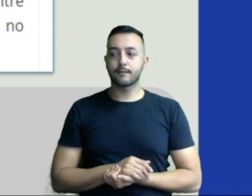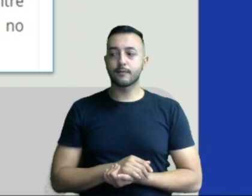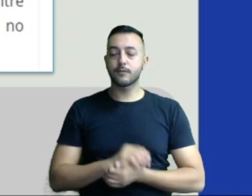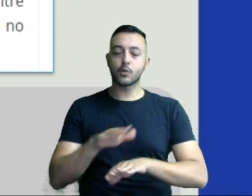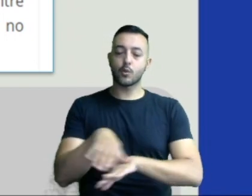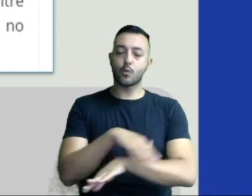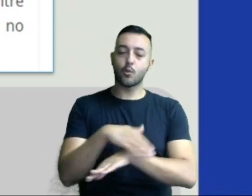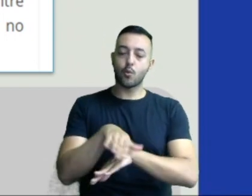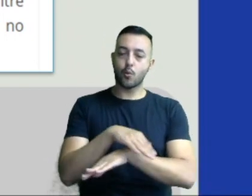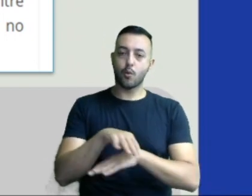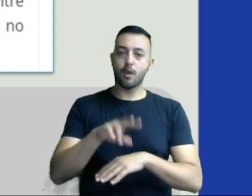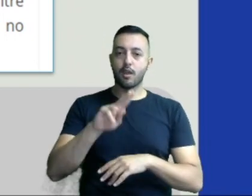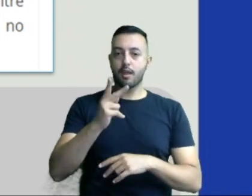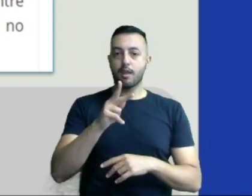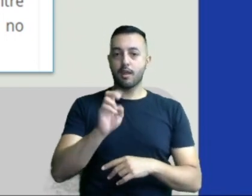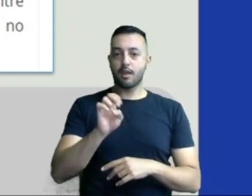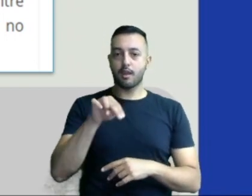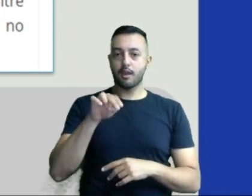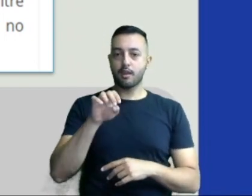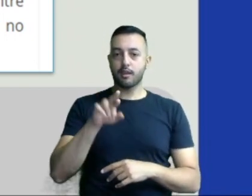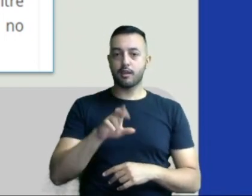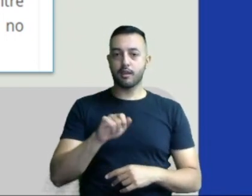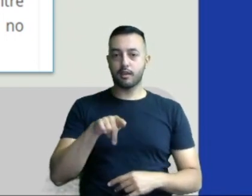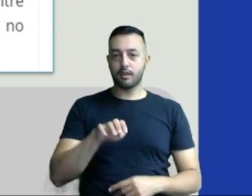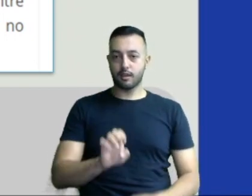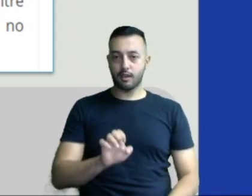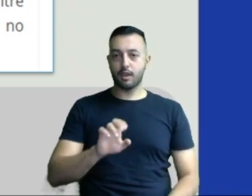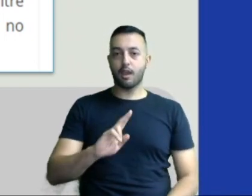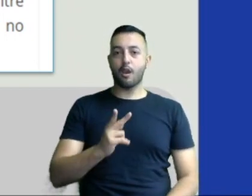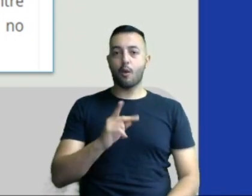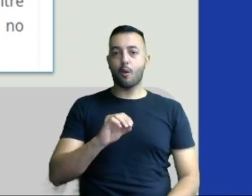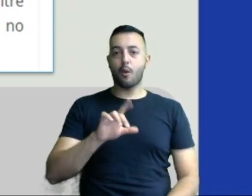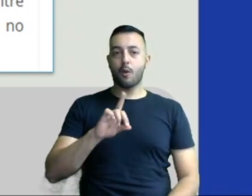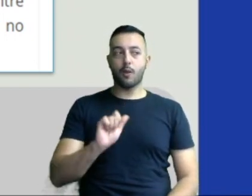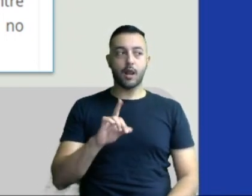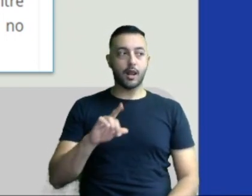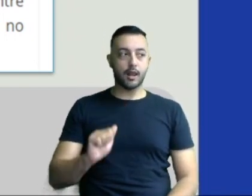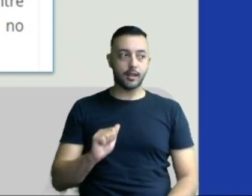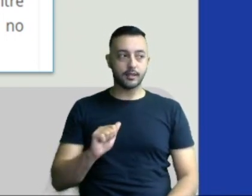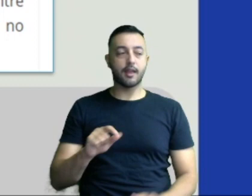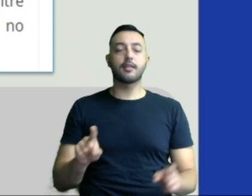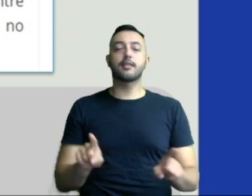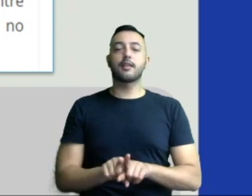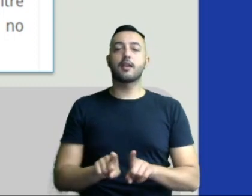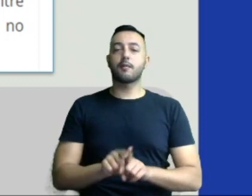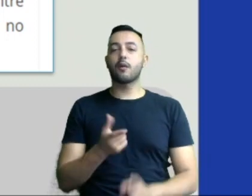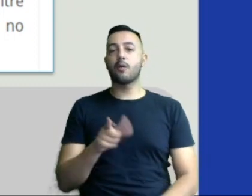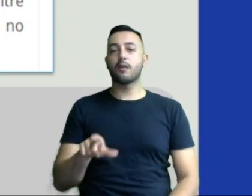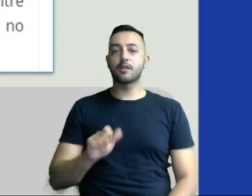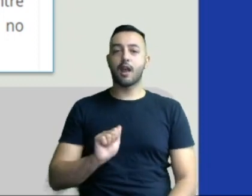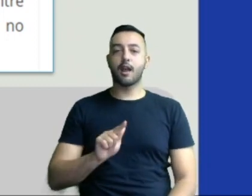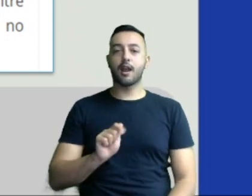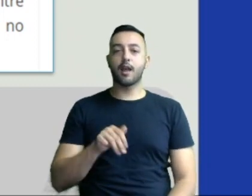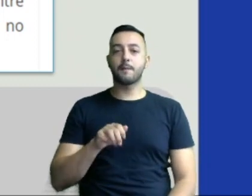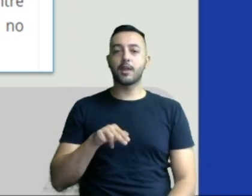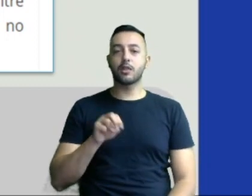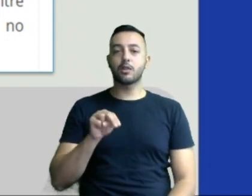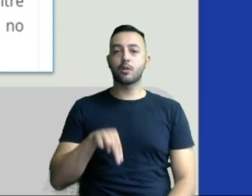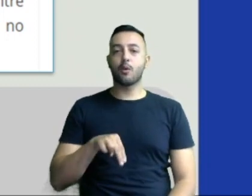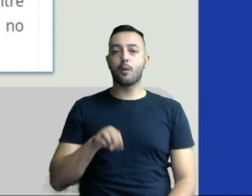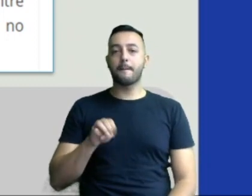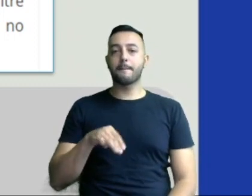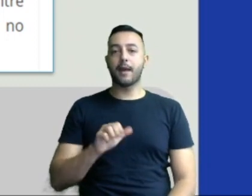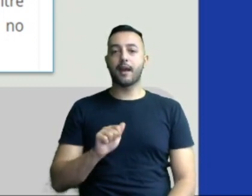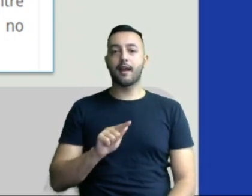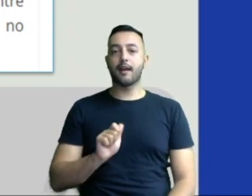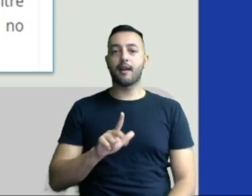pela rua Henrique de Holanda, que é a principal rua, e também pela Agamenon Magalhães. Então, vamos ler. Cerca de